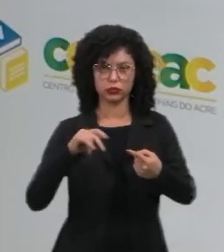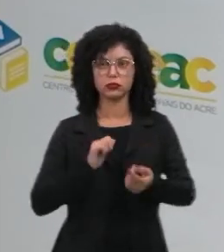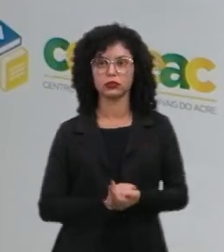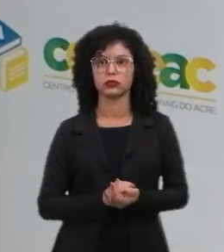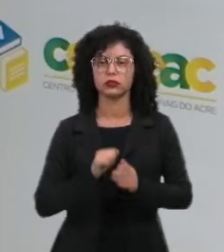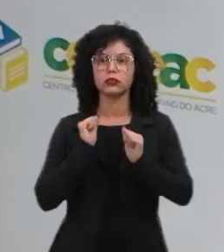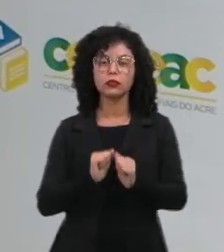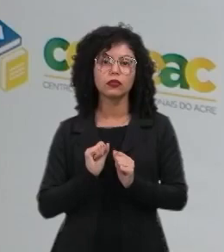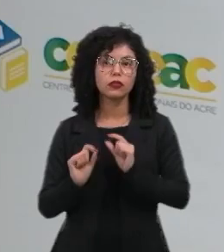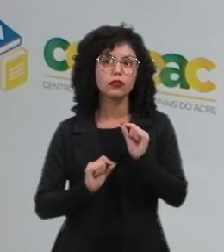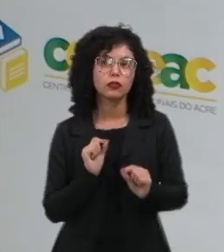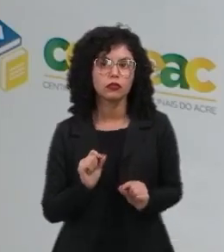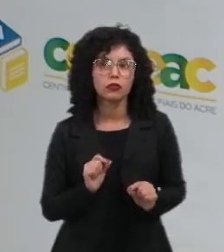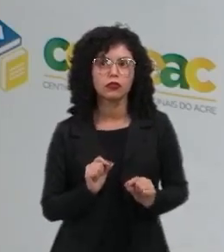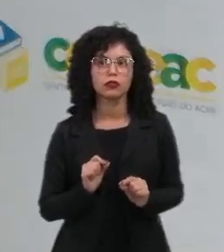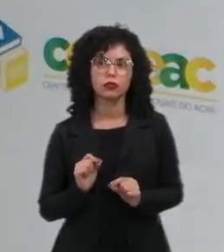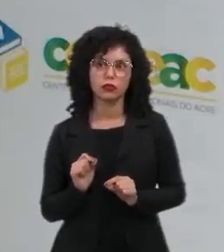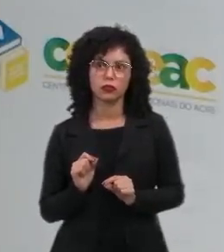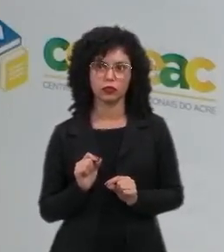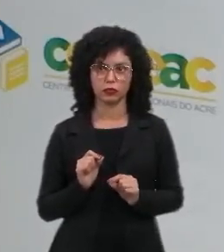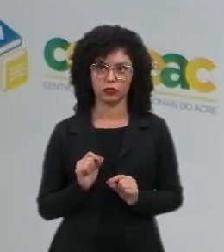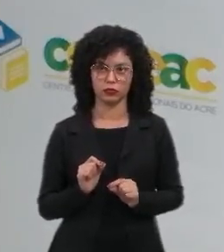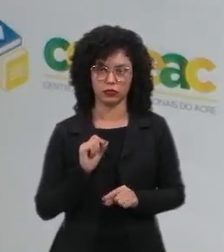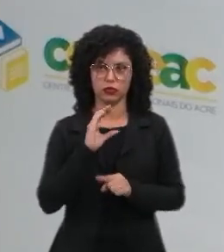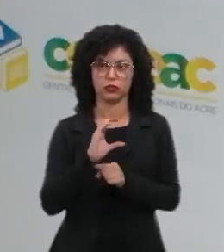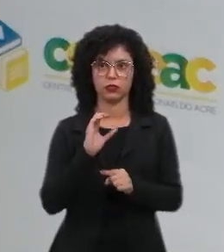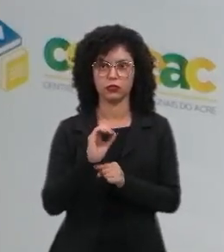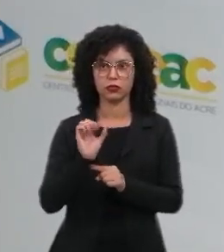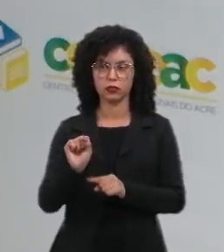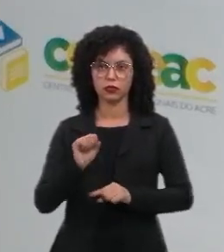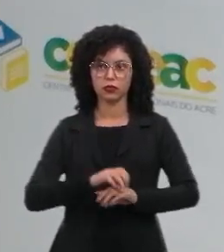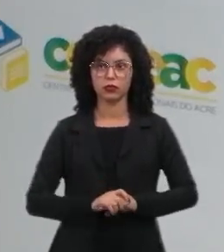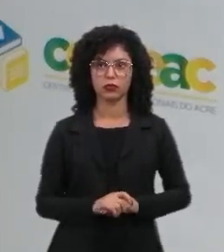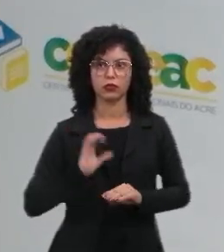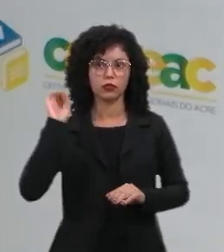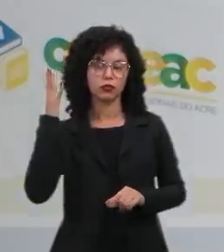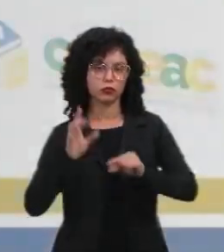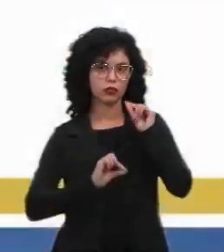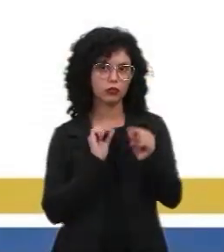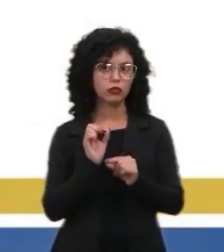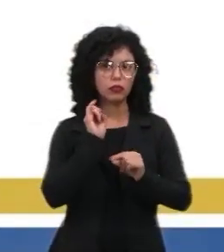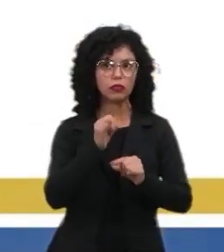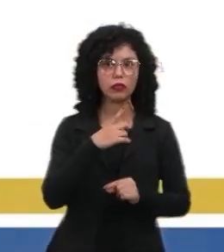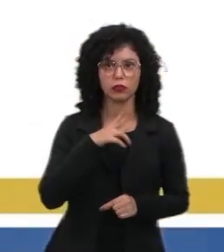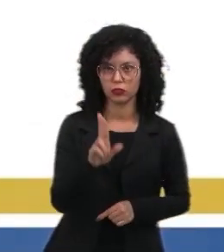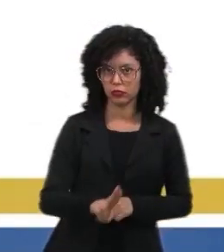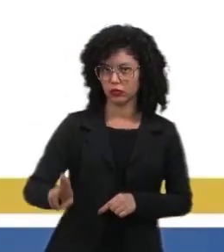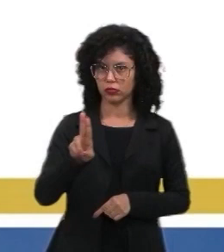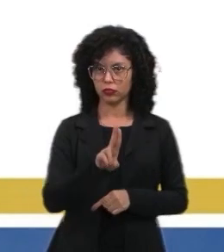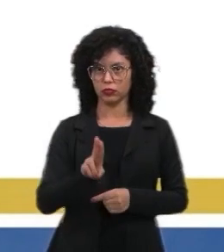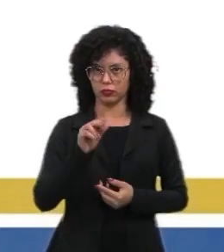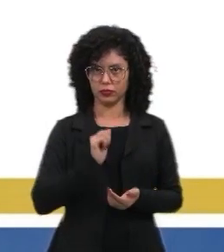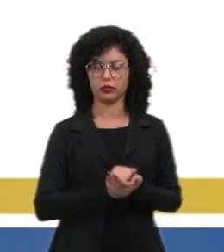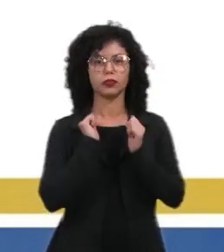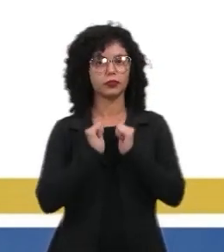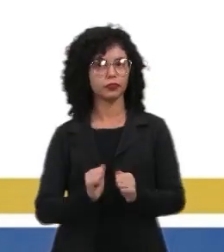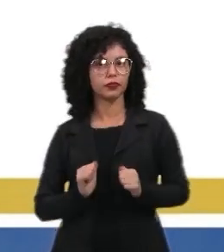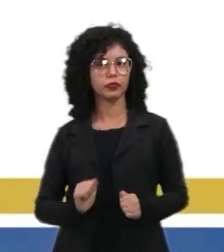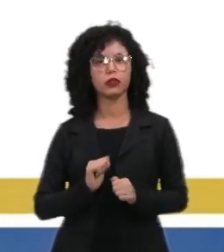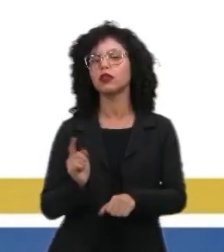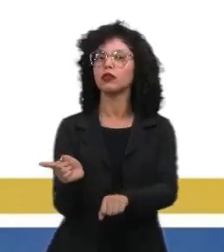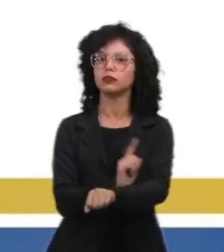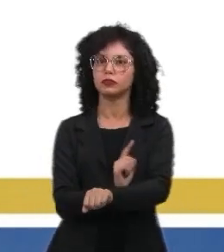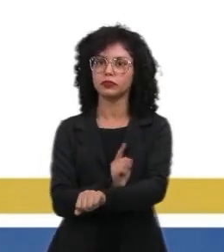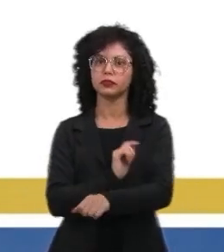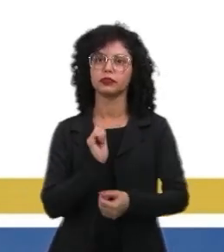só pode ser o quê? O cosseno. Nesse caso, se eu vou utilizar o meu cosseno, eu posso calcular a